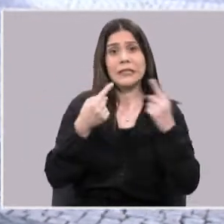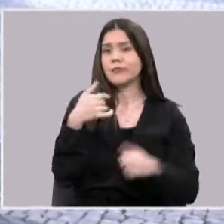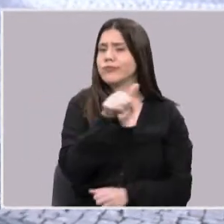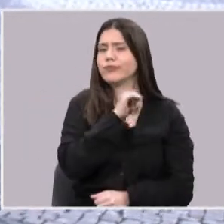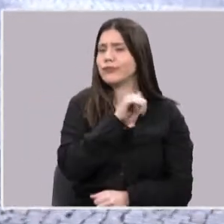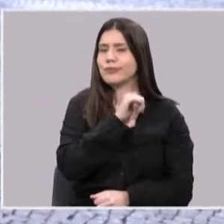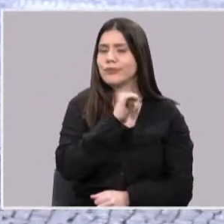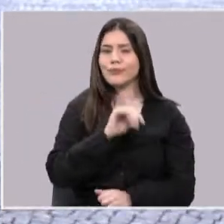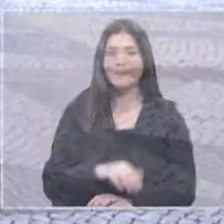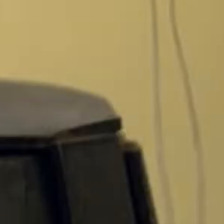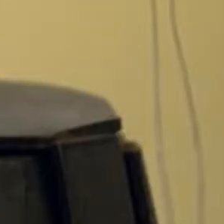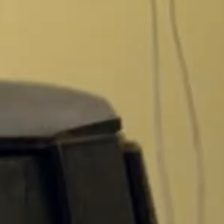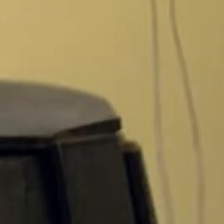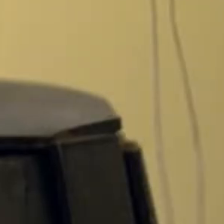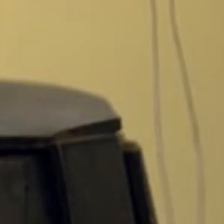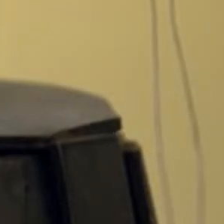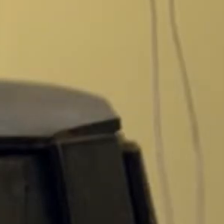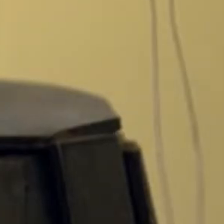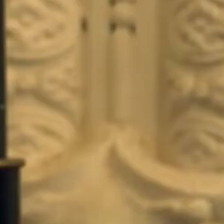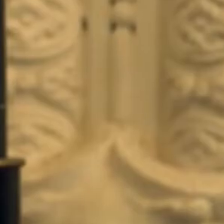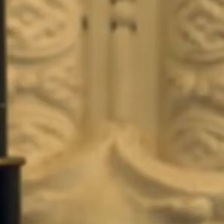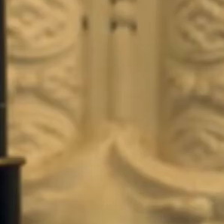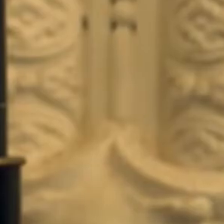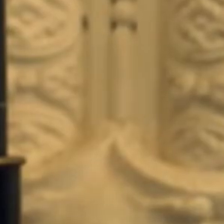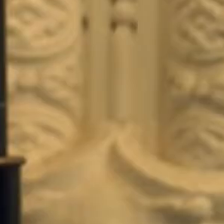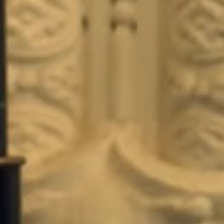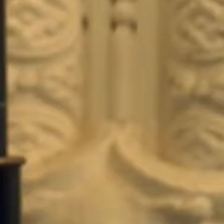que nem sempre tenhamos noção disso.